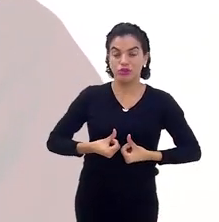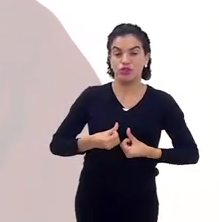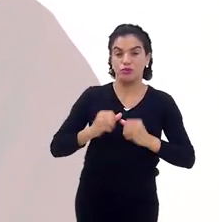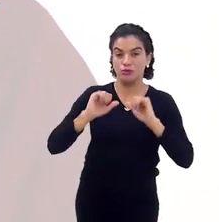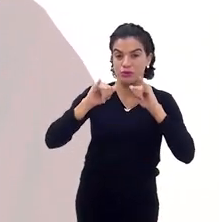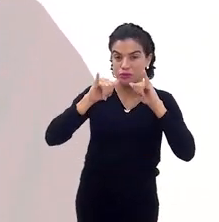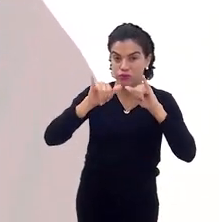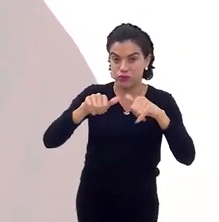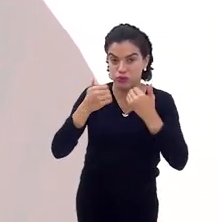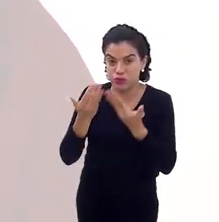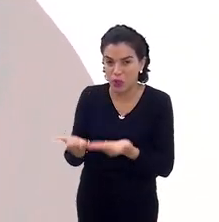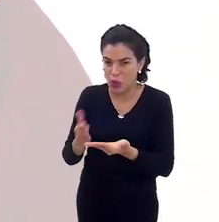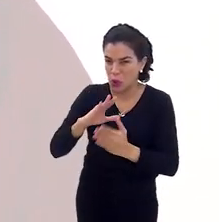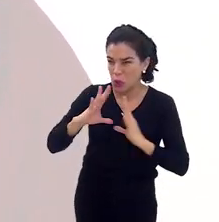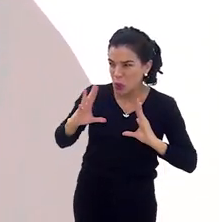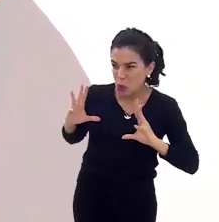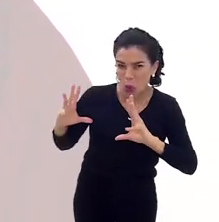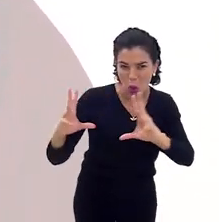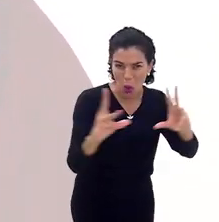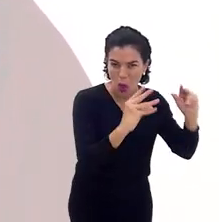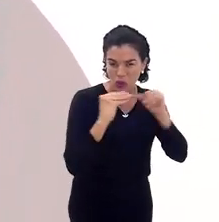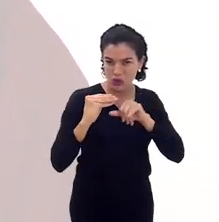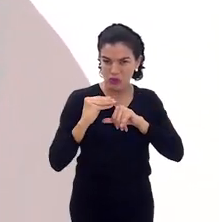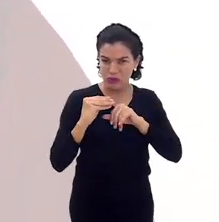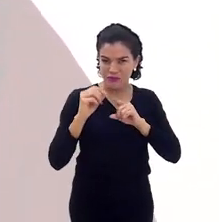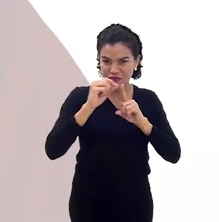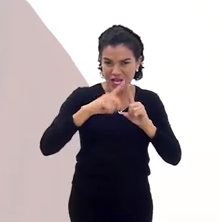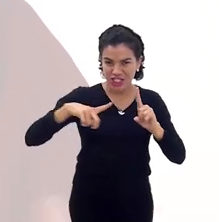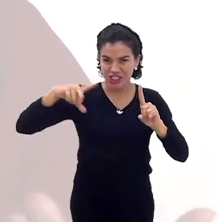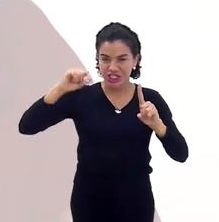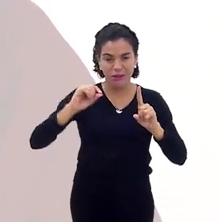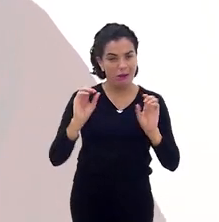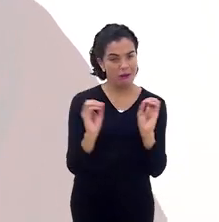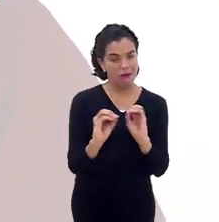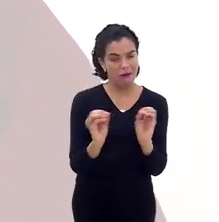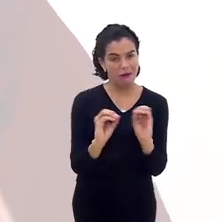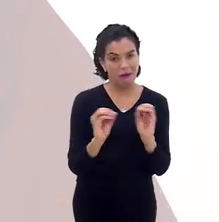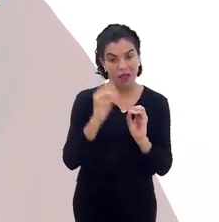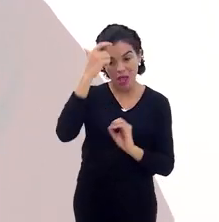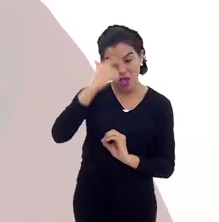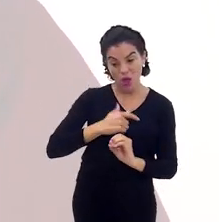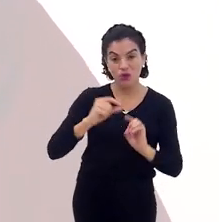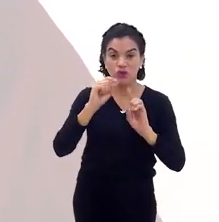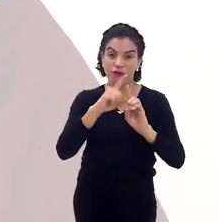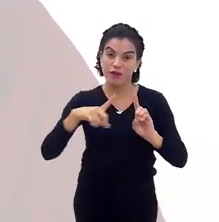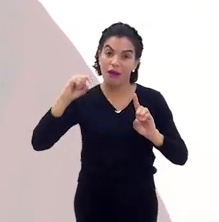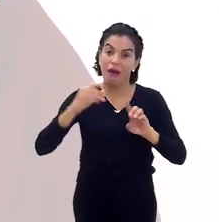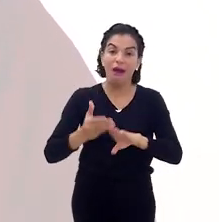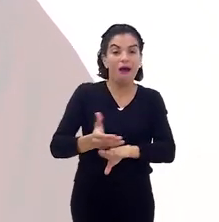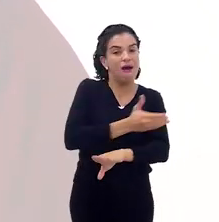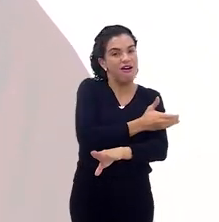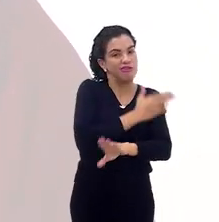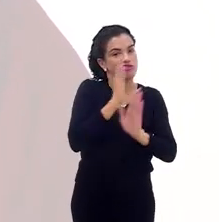é. Não somos todos vegetarianos, Certo. né? Mas há um tempo, eu, na verdade, sou vegetariana